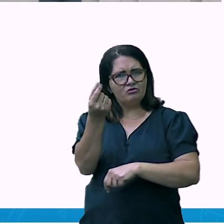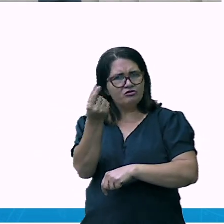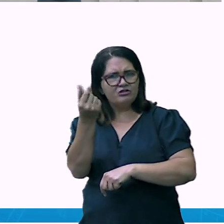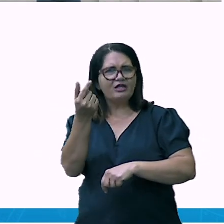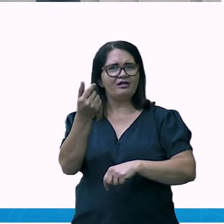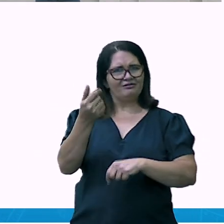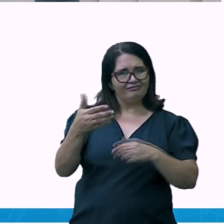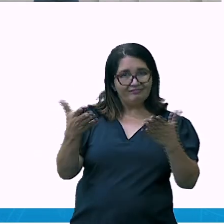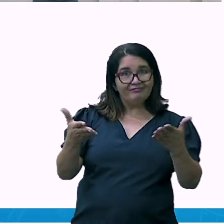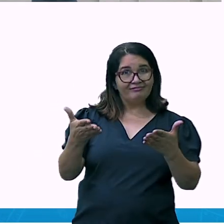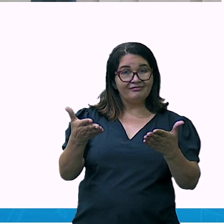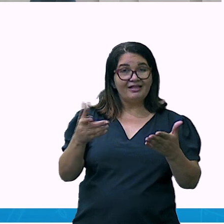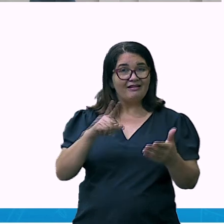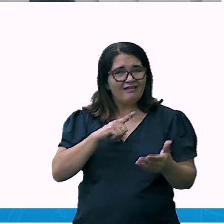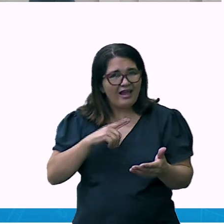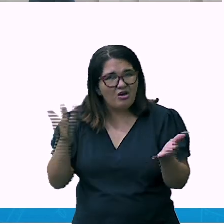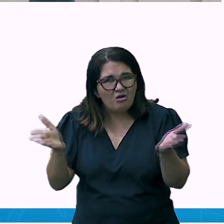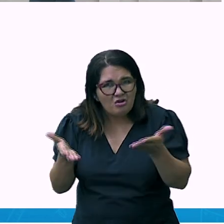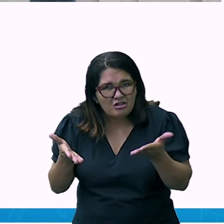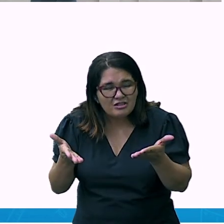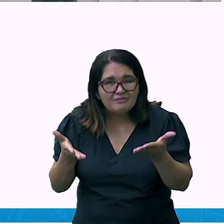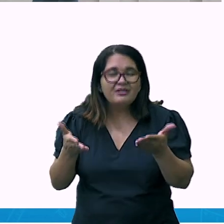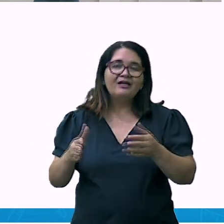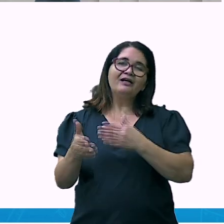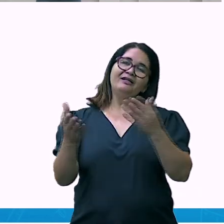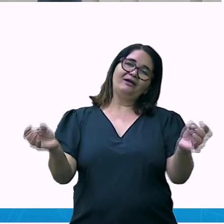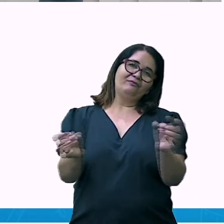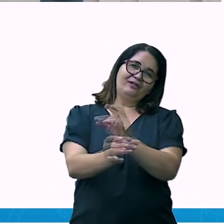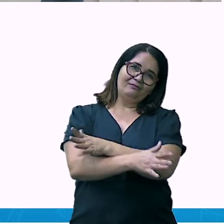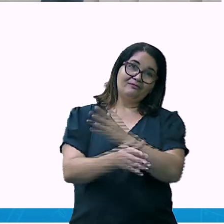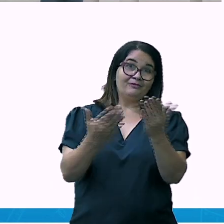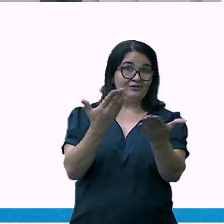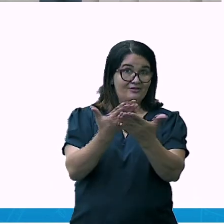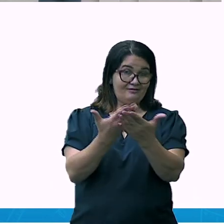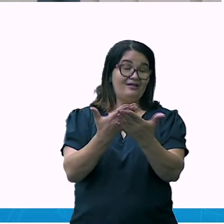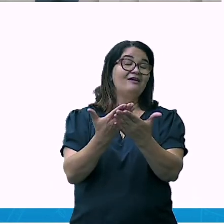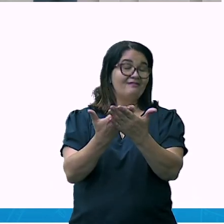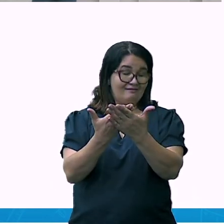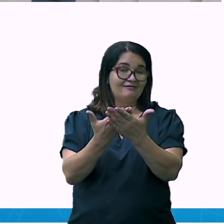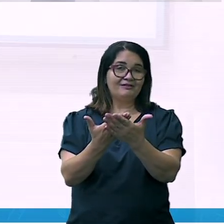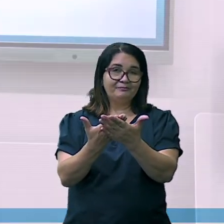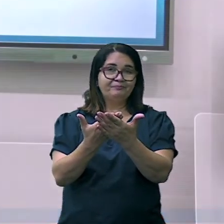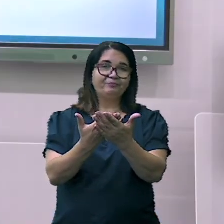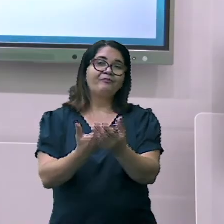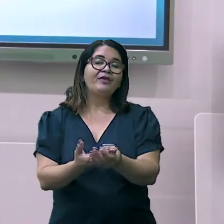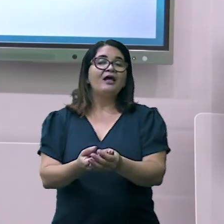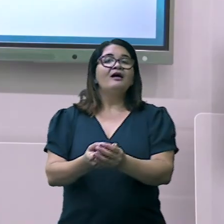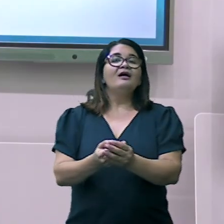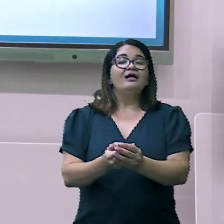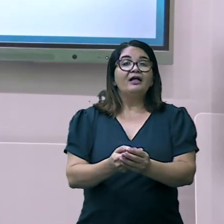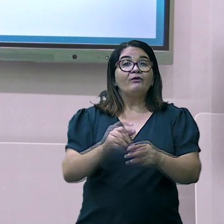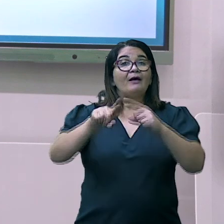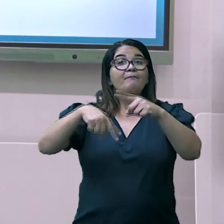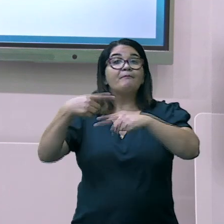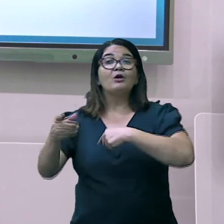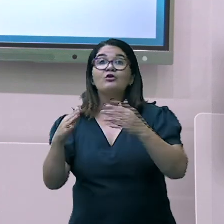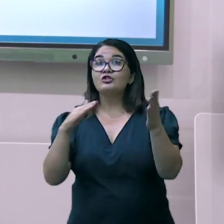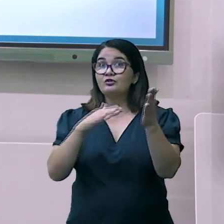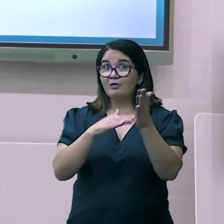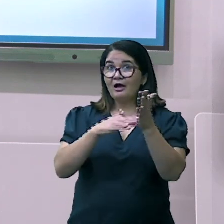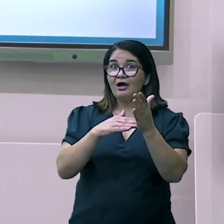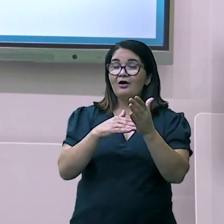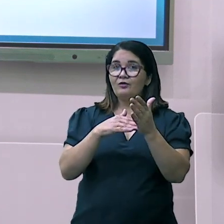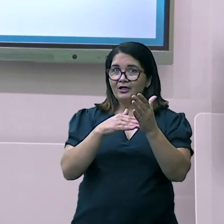um breve relato sobre isso. Por hoje é só, vamos ficando por aqui. Espero vocês na próxima